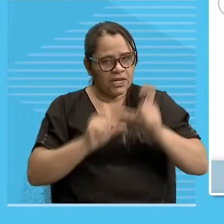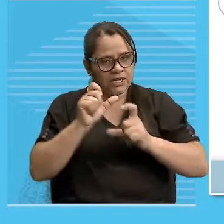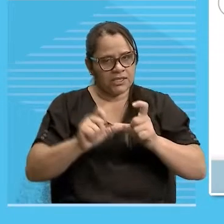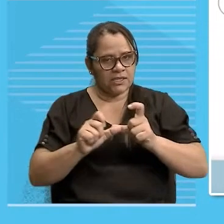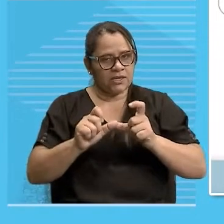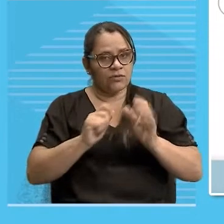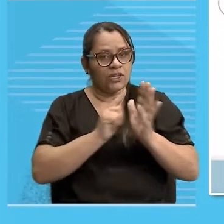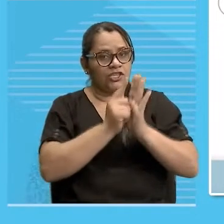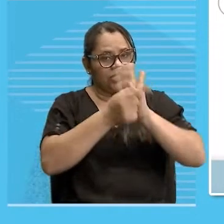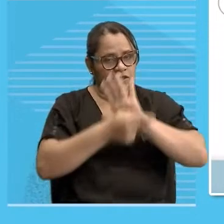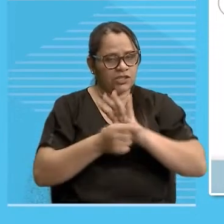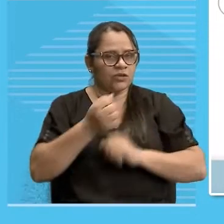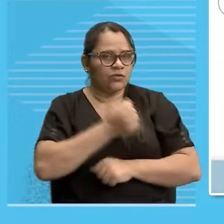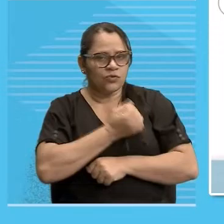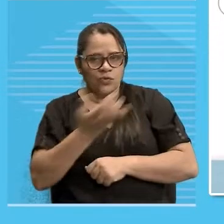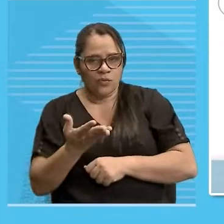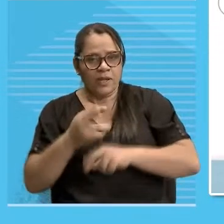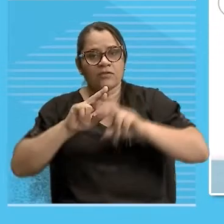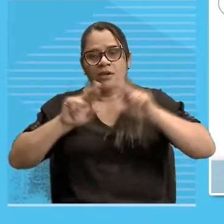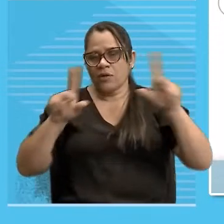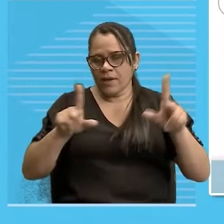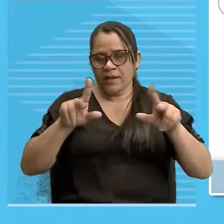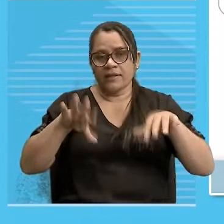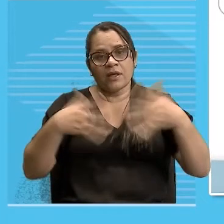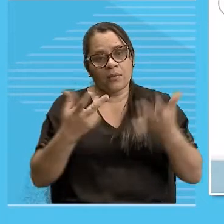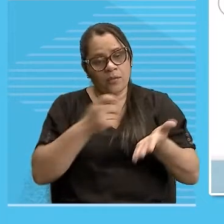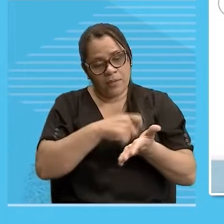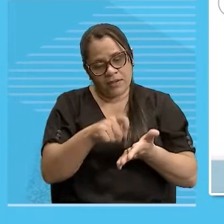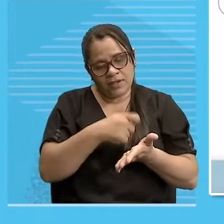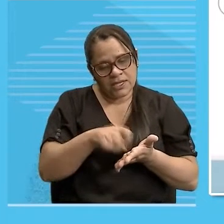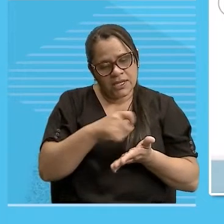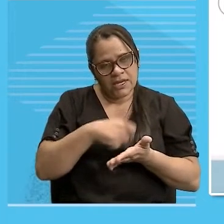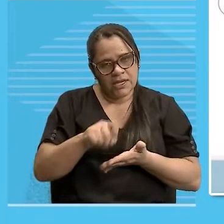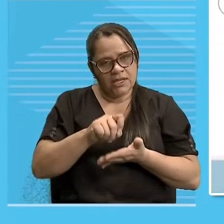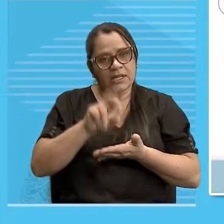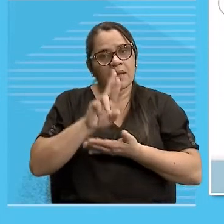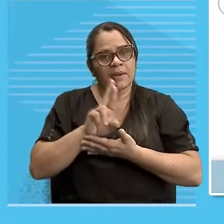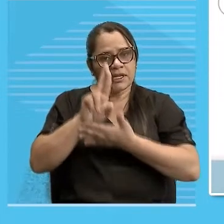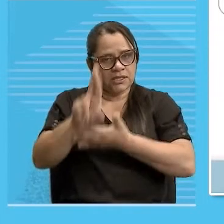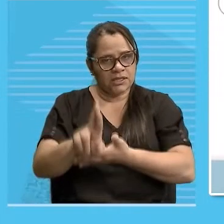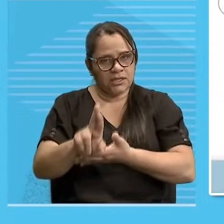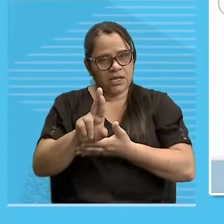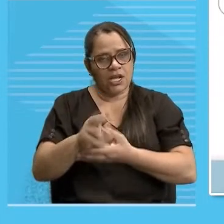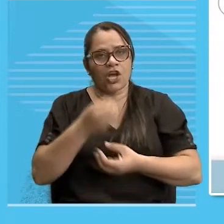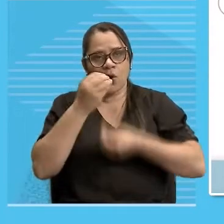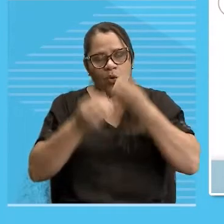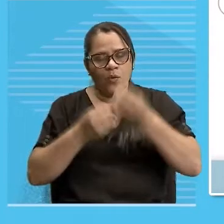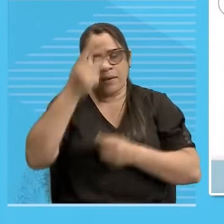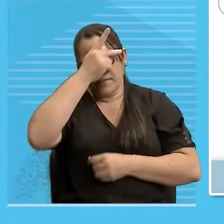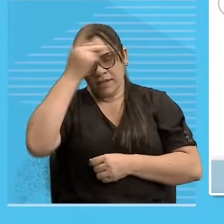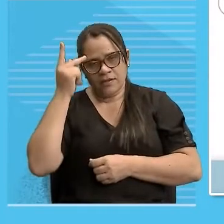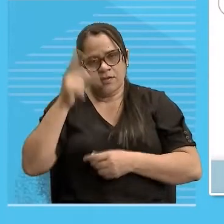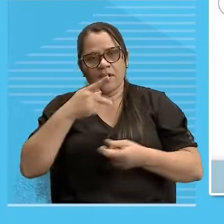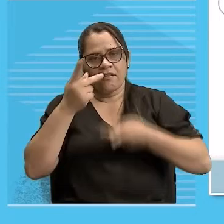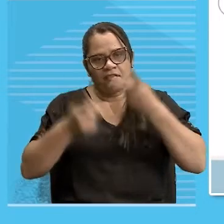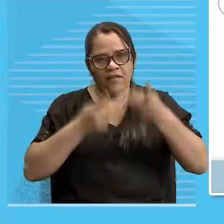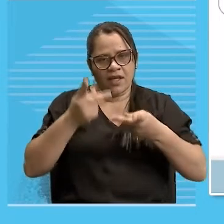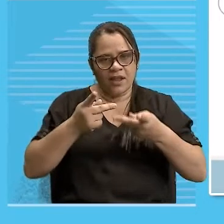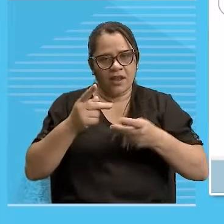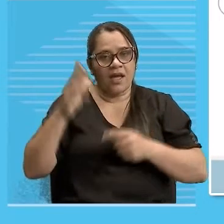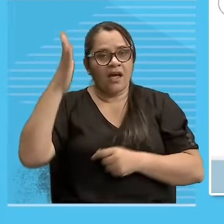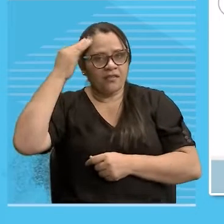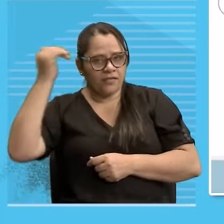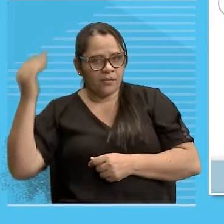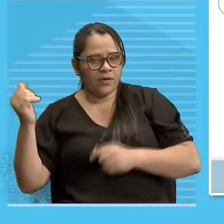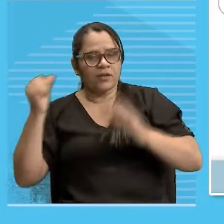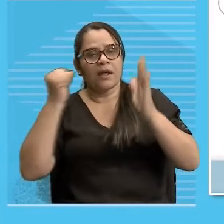é só uma maneira de, por meio da escrita, tentar representar como a gente fala. Entendeu? As famosas marcas